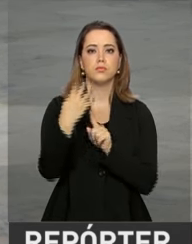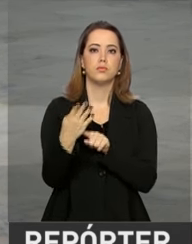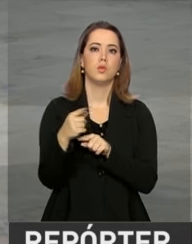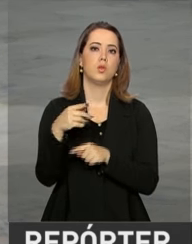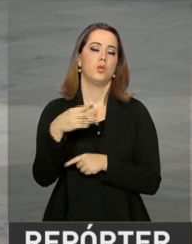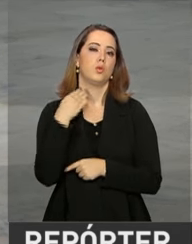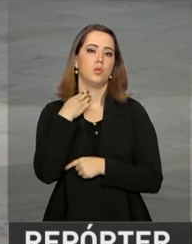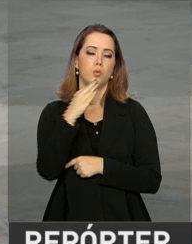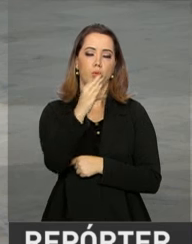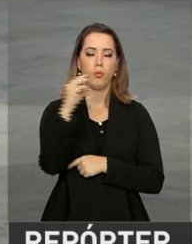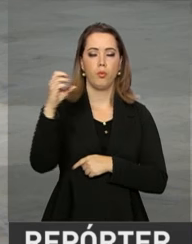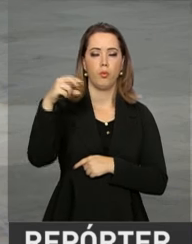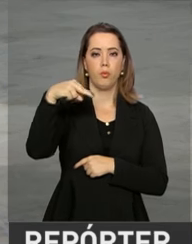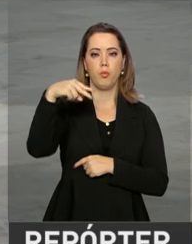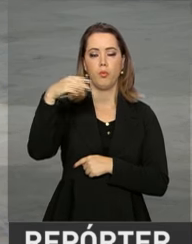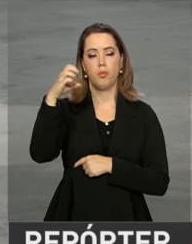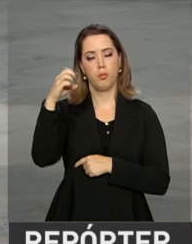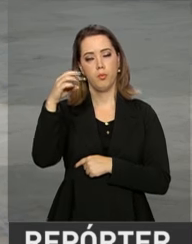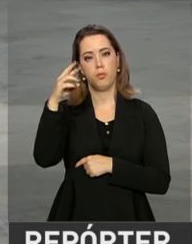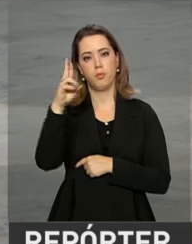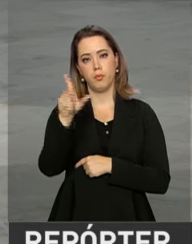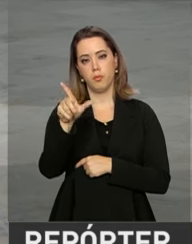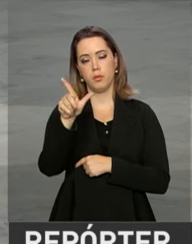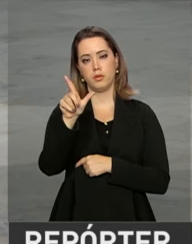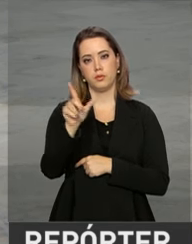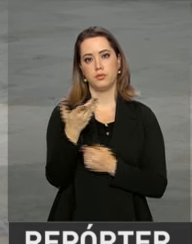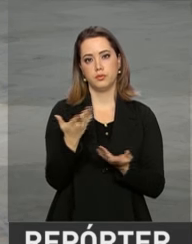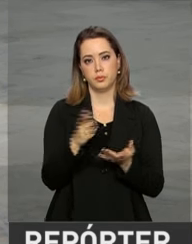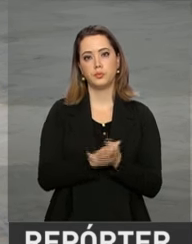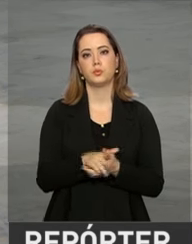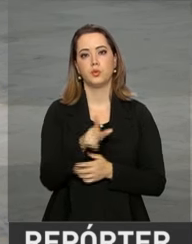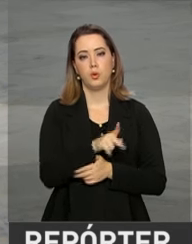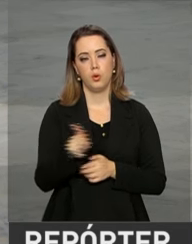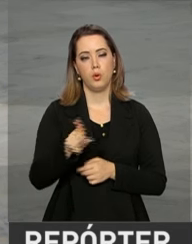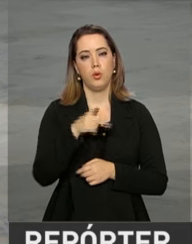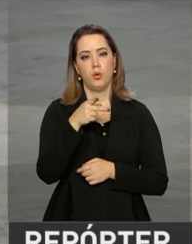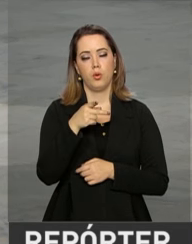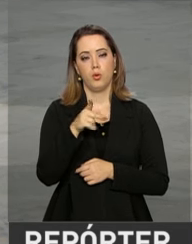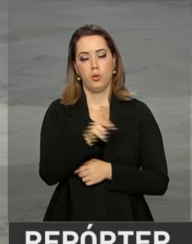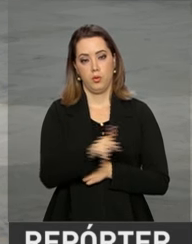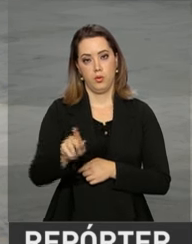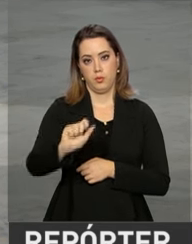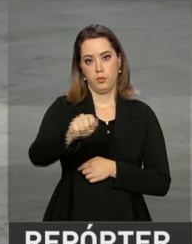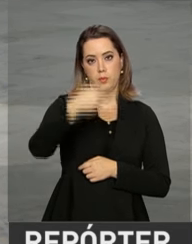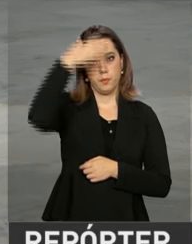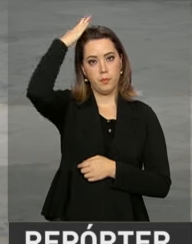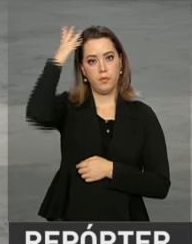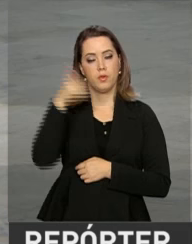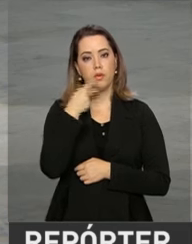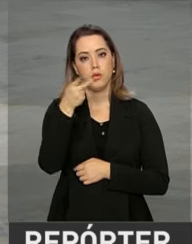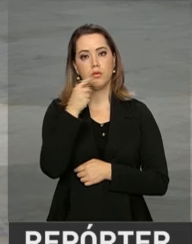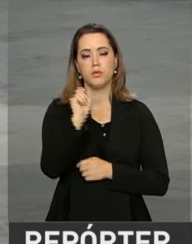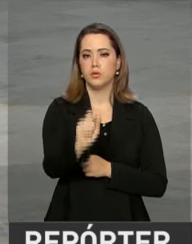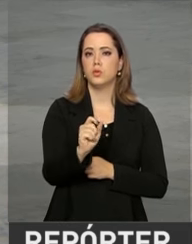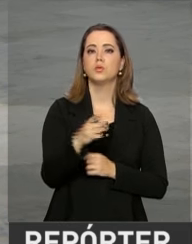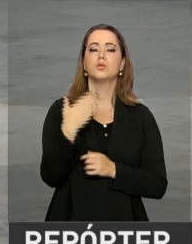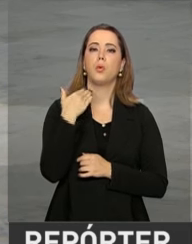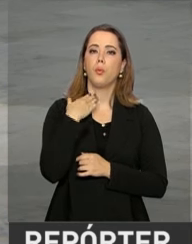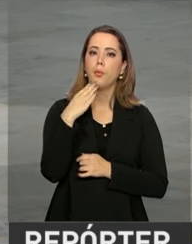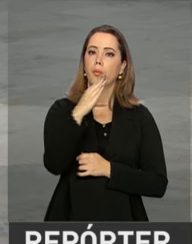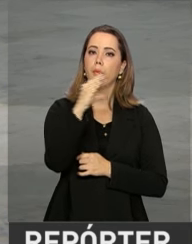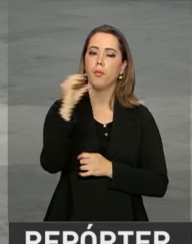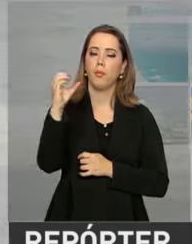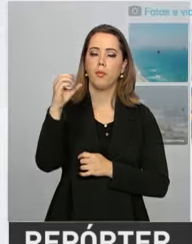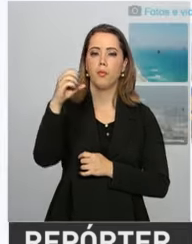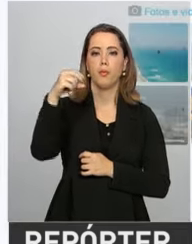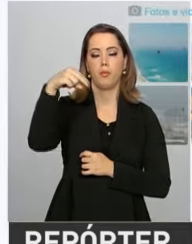Central. E ontem o presidente em exercício, Michel Temer, se manifestou sobre essa decisão do Copom. Ele disse que o Banco Central tem plena